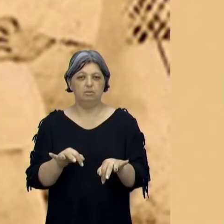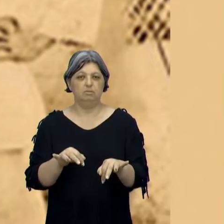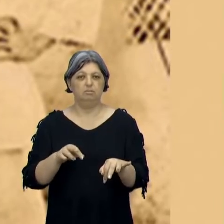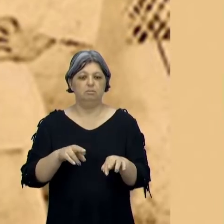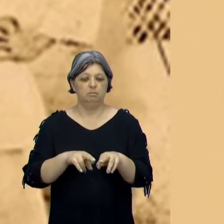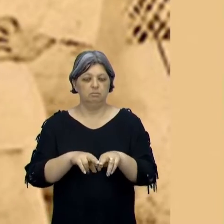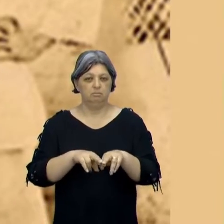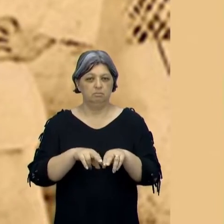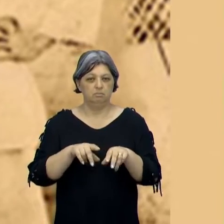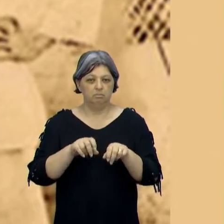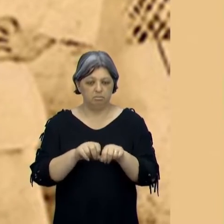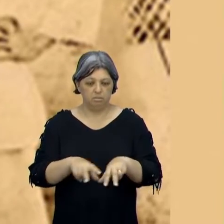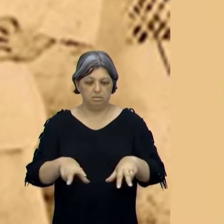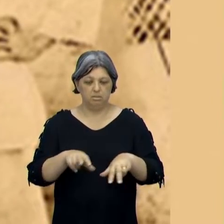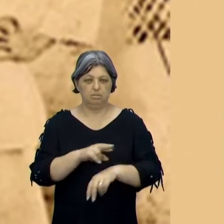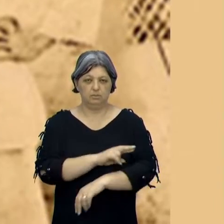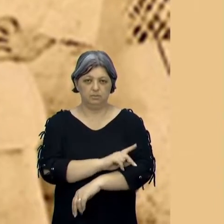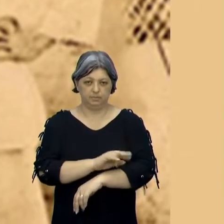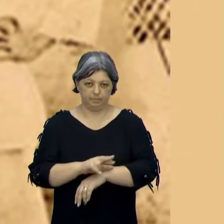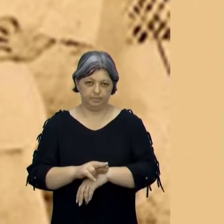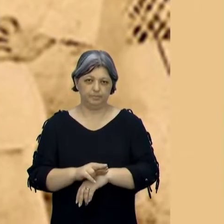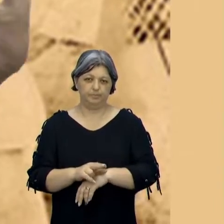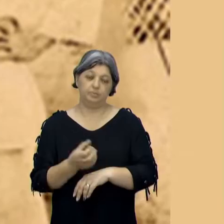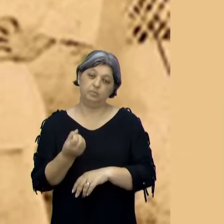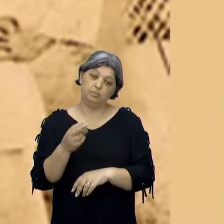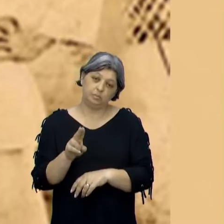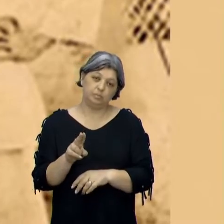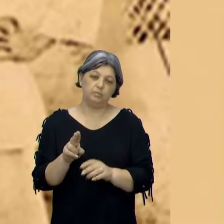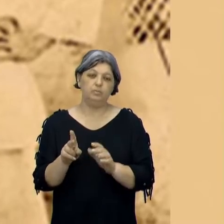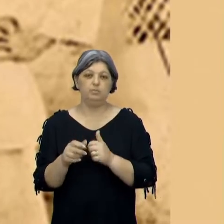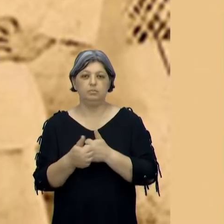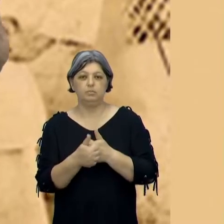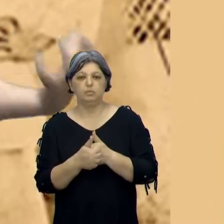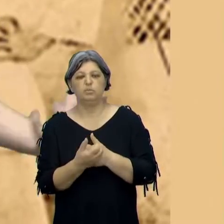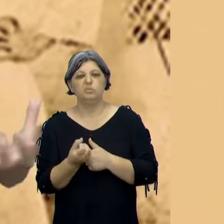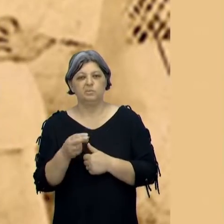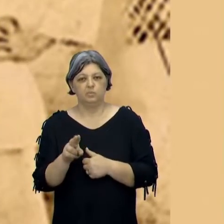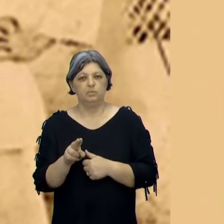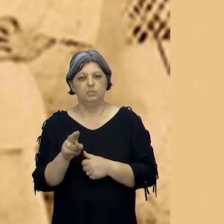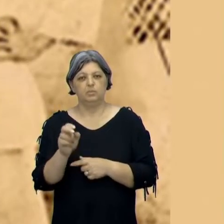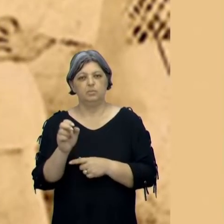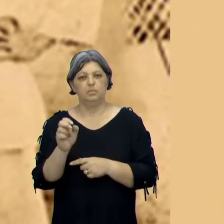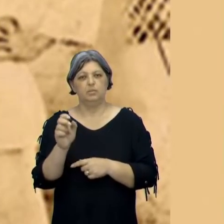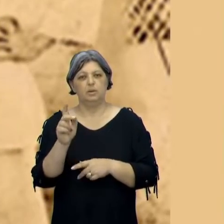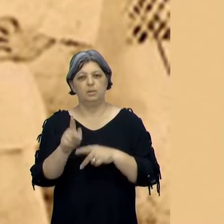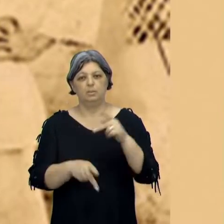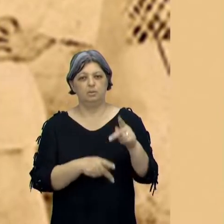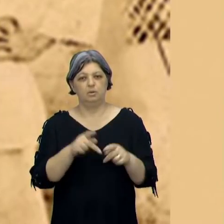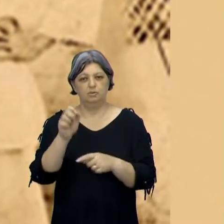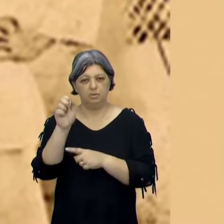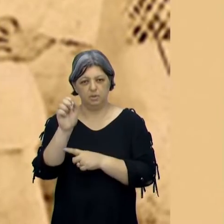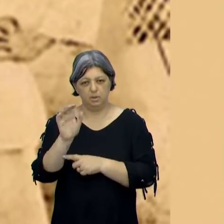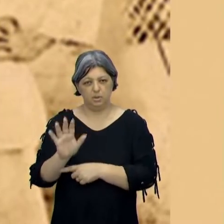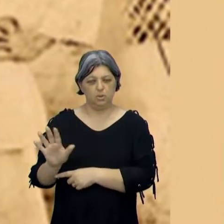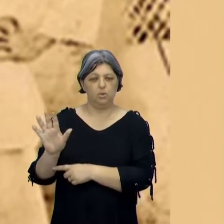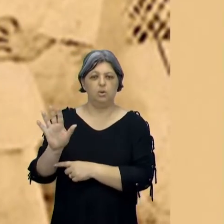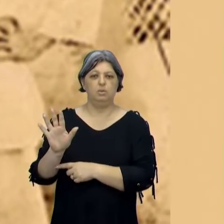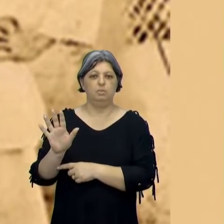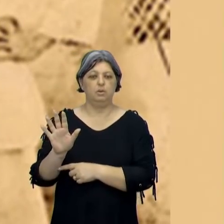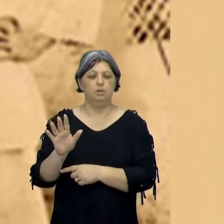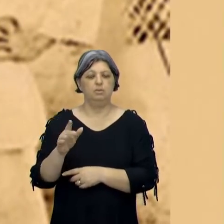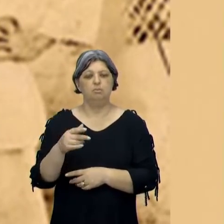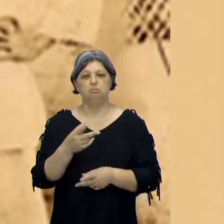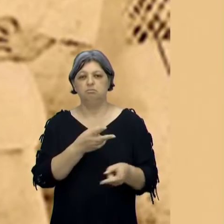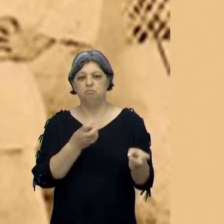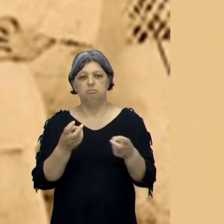mundo, quando não eram aí etnias ou próximas ou realmente europeias, eles acabavam enxergando isso